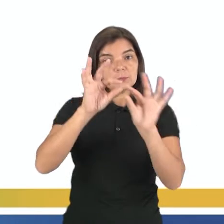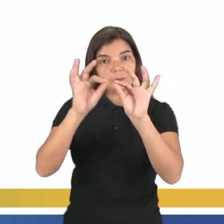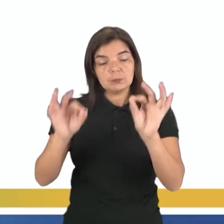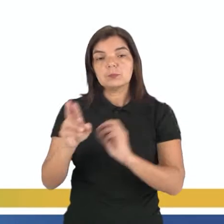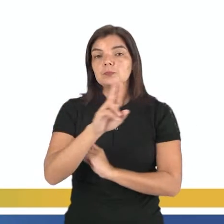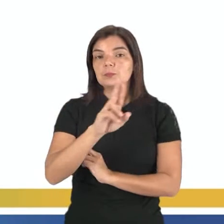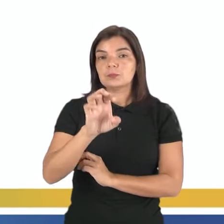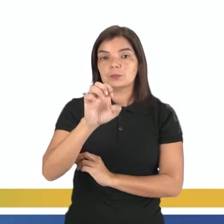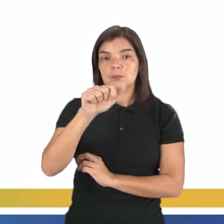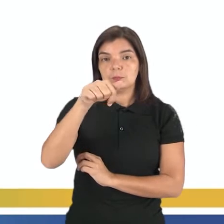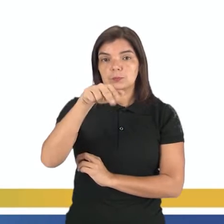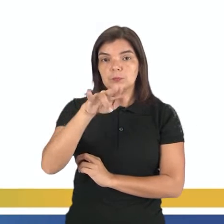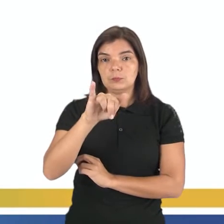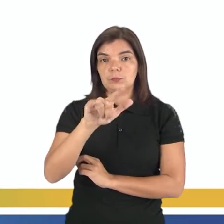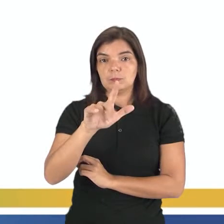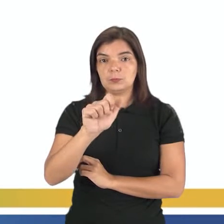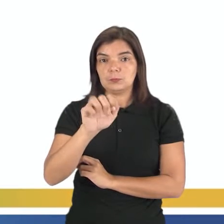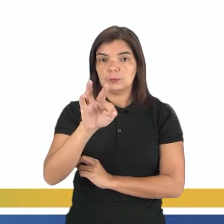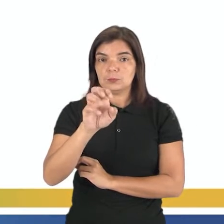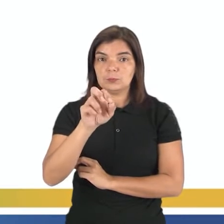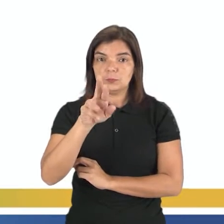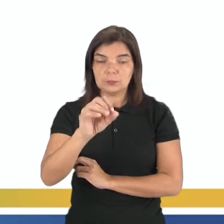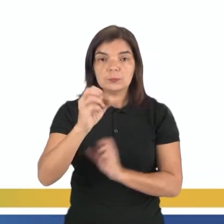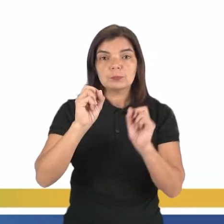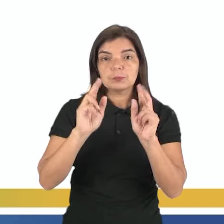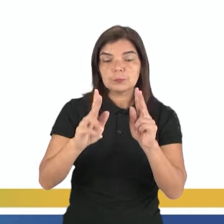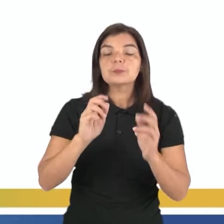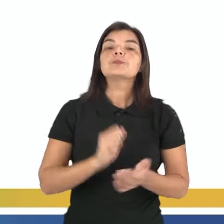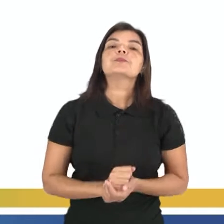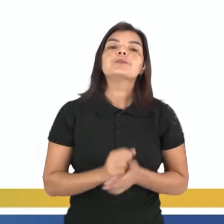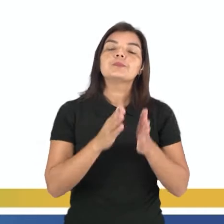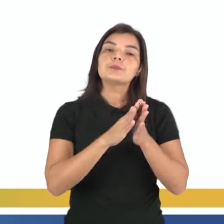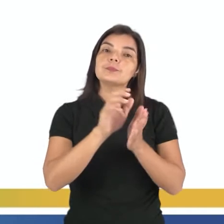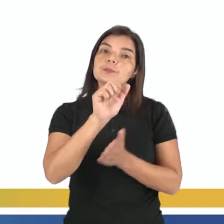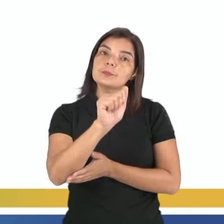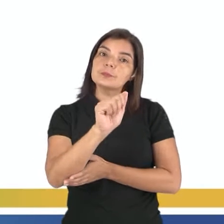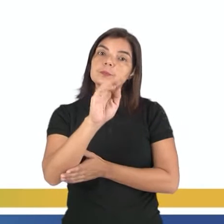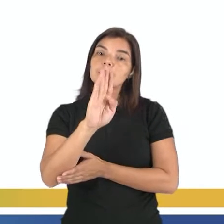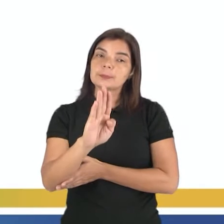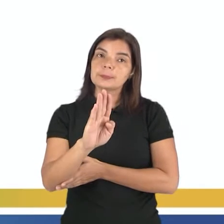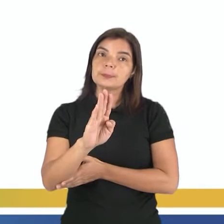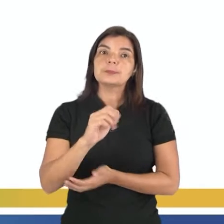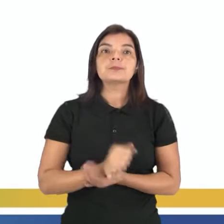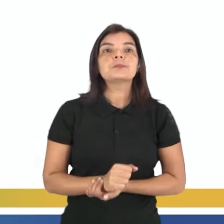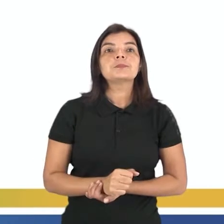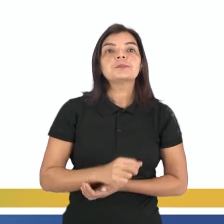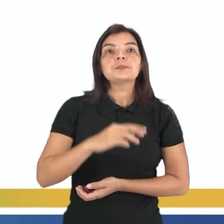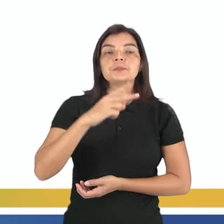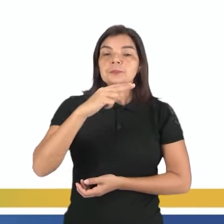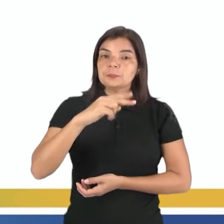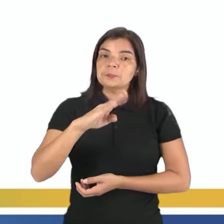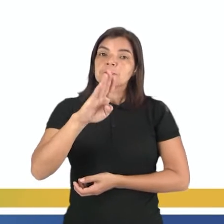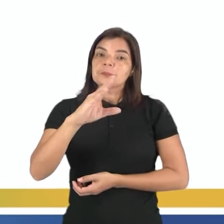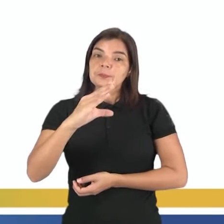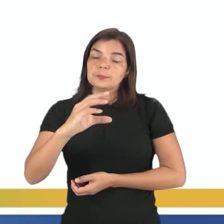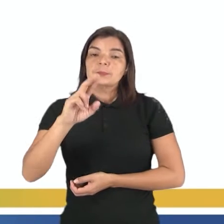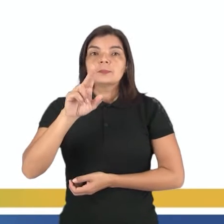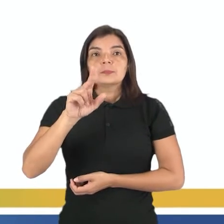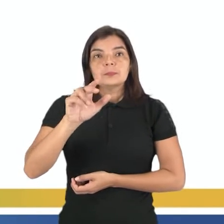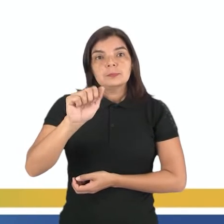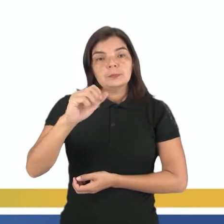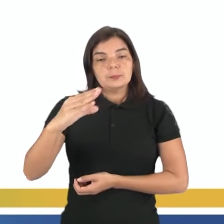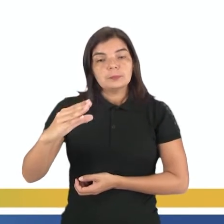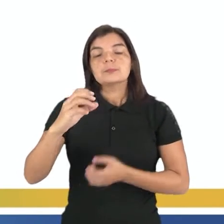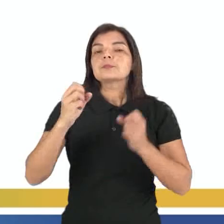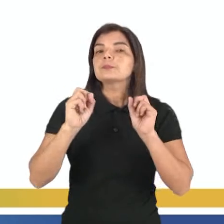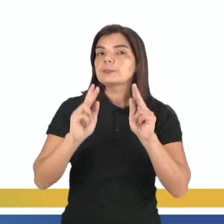comprimento é chamado de triângulo equilátero, ok? O segmento AB é igual ao segmento BC, que é igual ao segmento